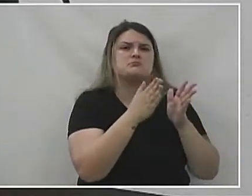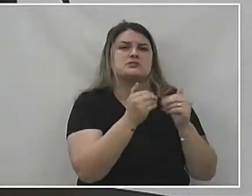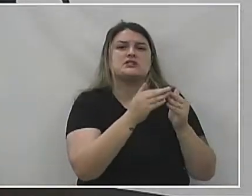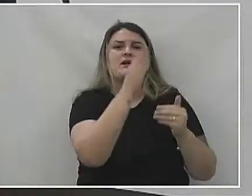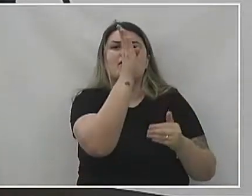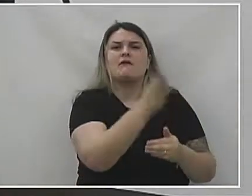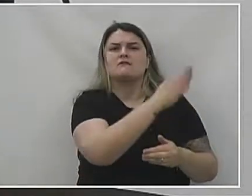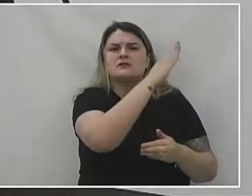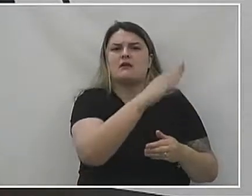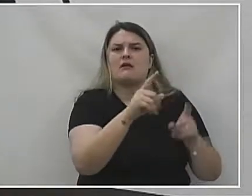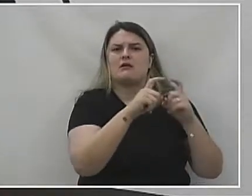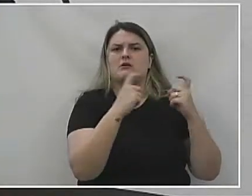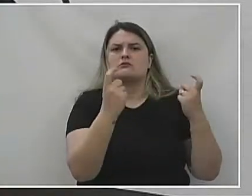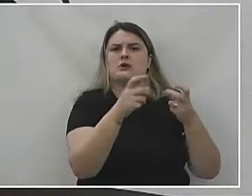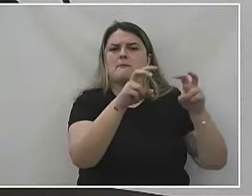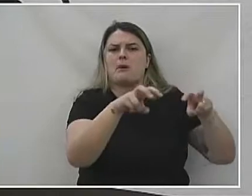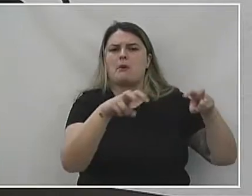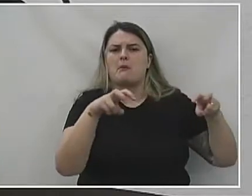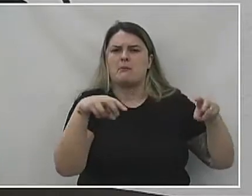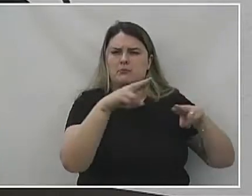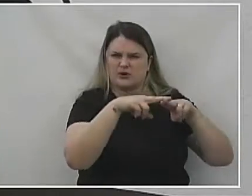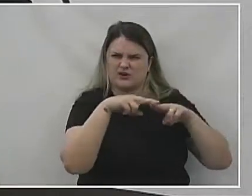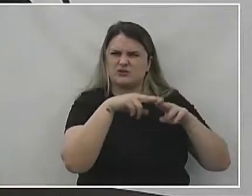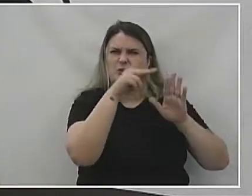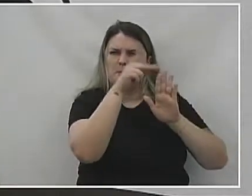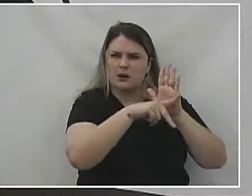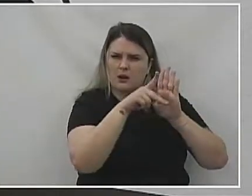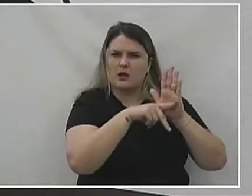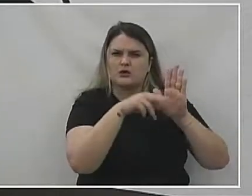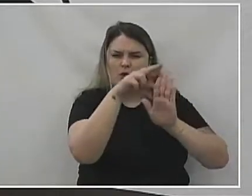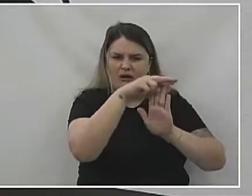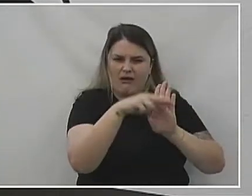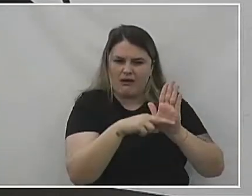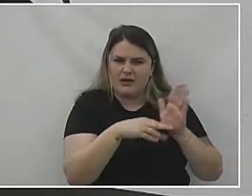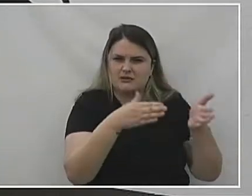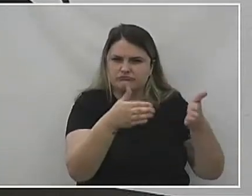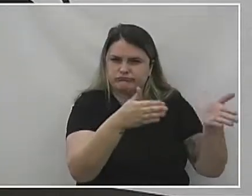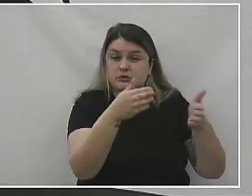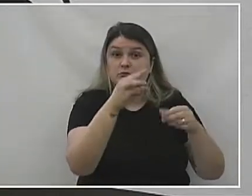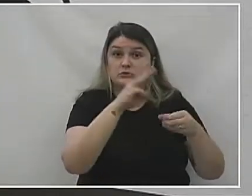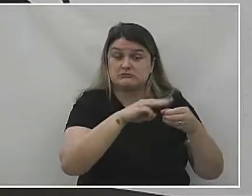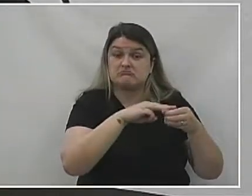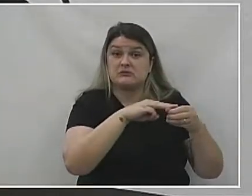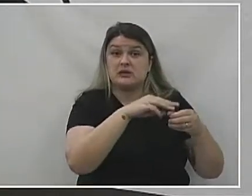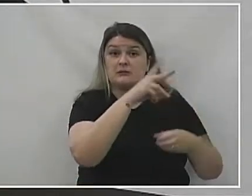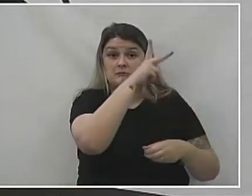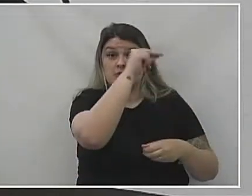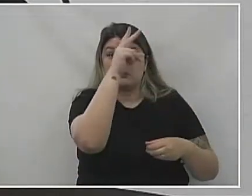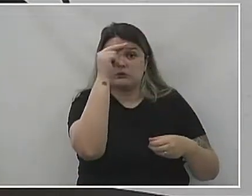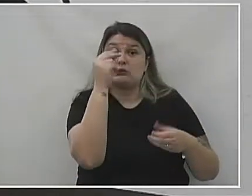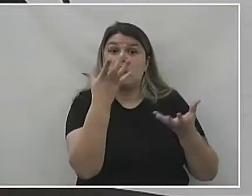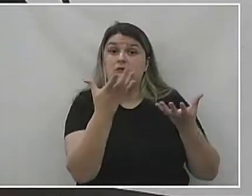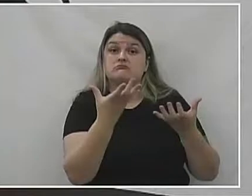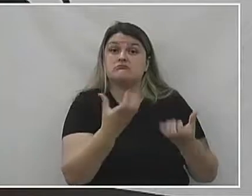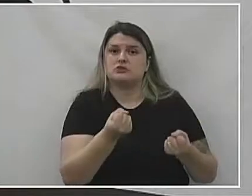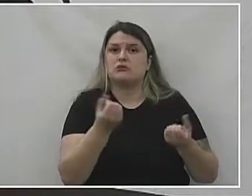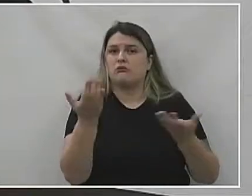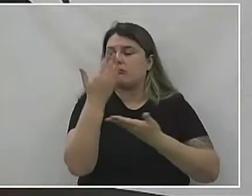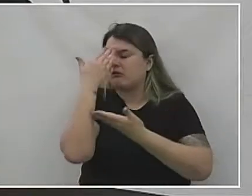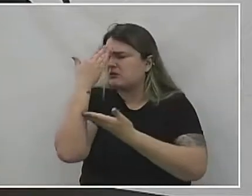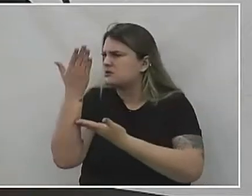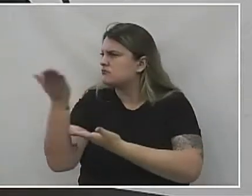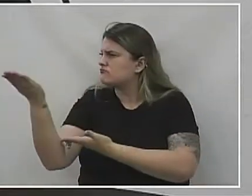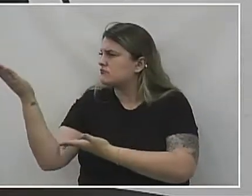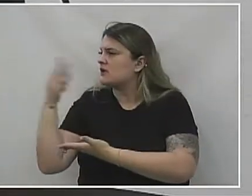cancelamento da audiência pública com relação ao plano diretor foi atendido tá quero agradecer também a todos os vereadores